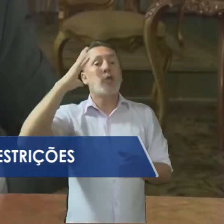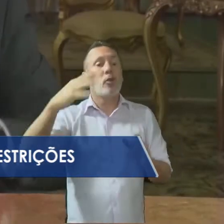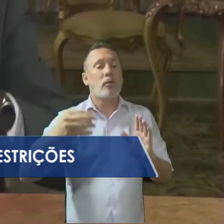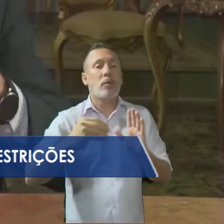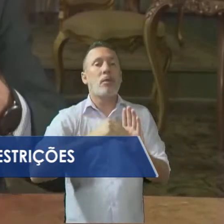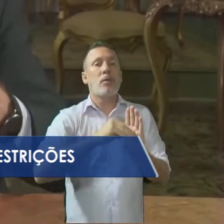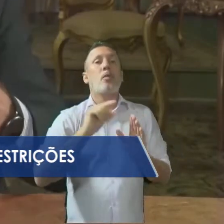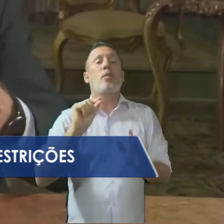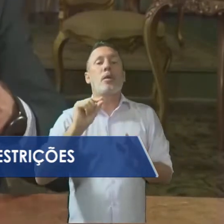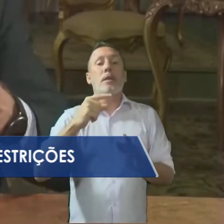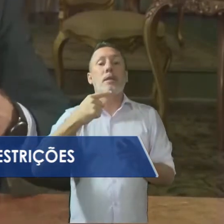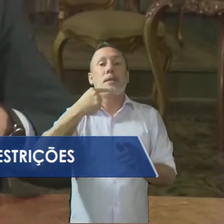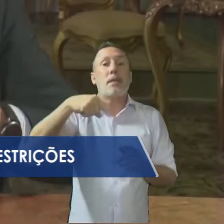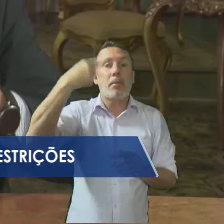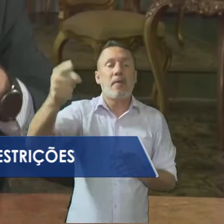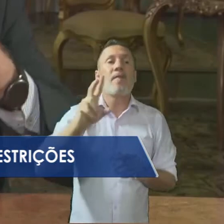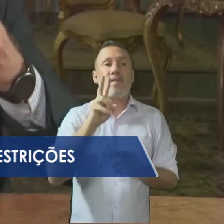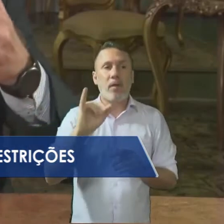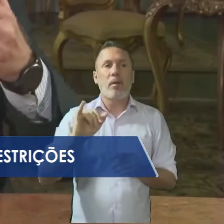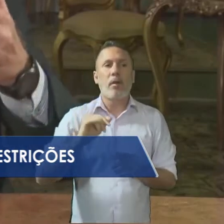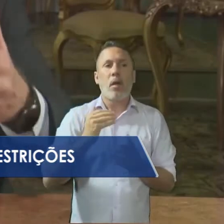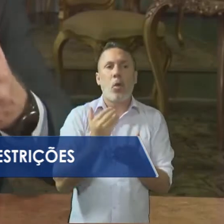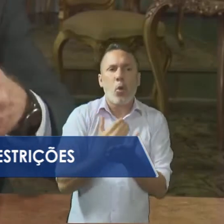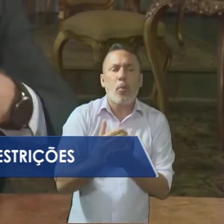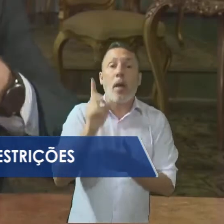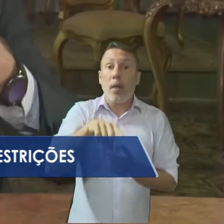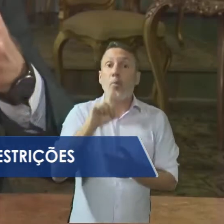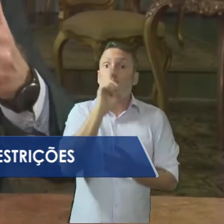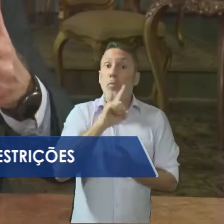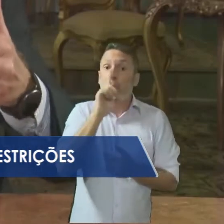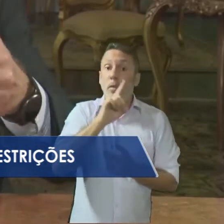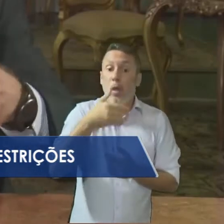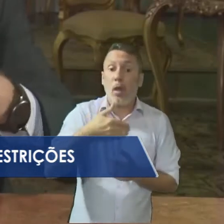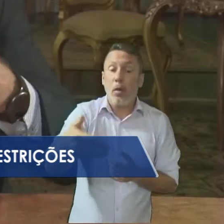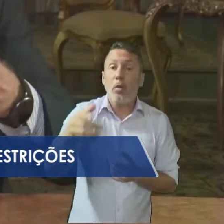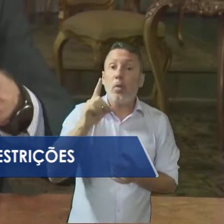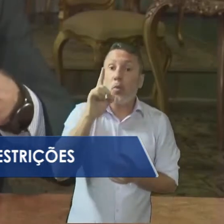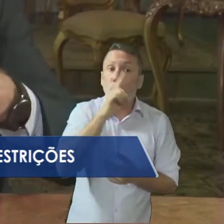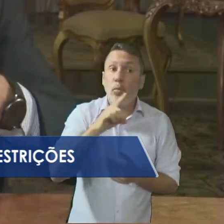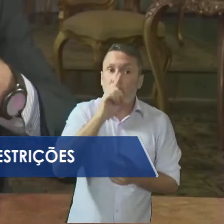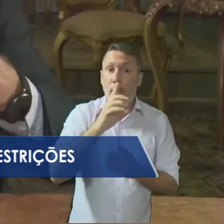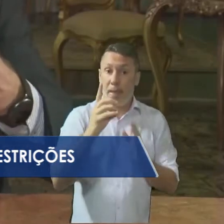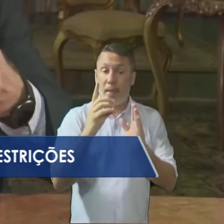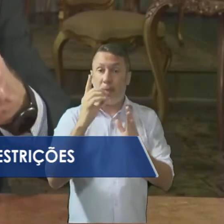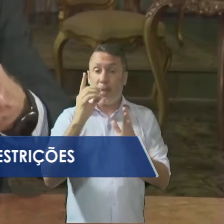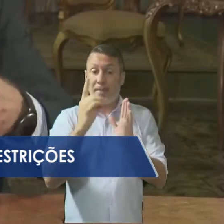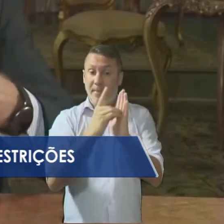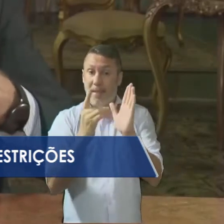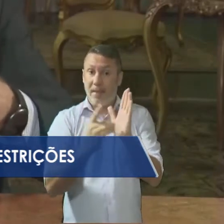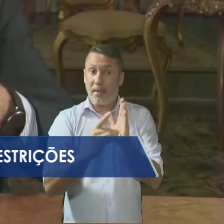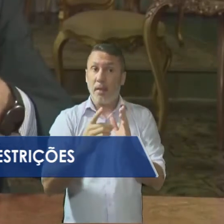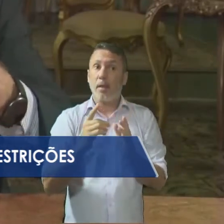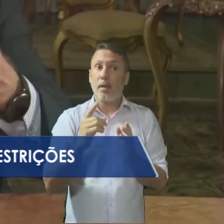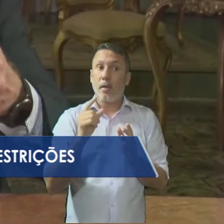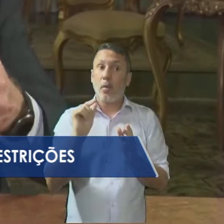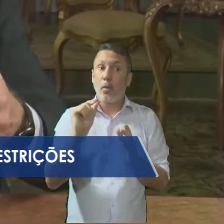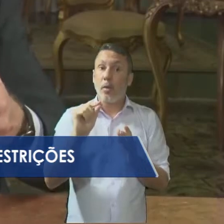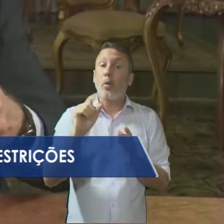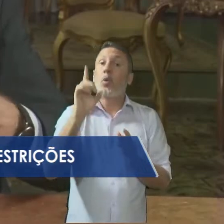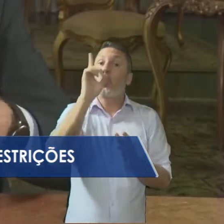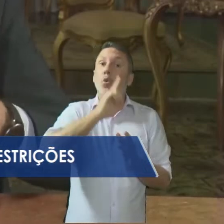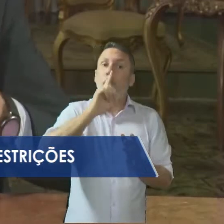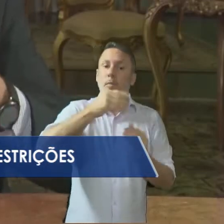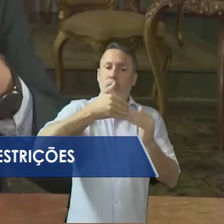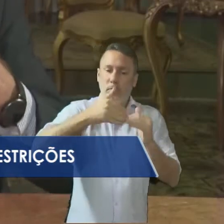nesses para semana que vem né a partir de domingo ela partir de um decreto as mudanças no decreto tem vigência a partir